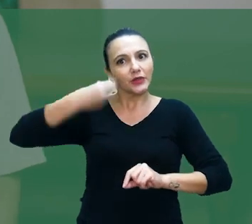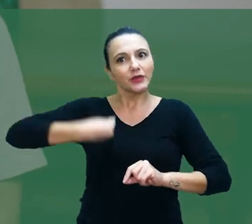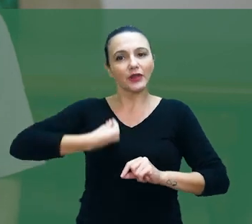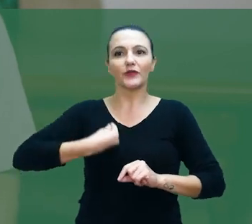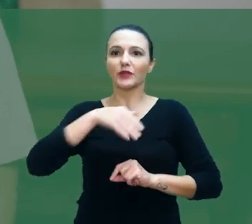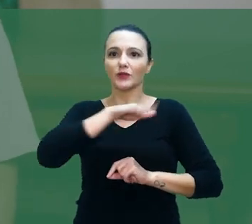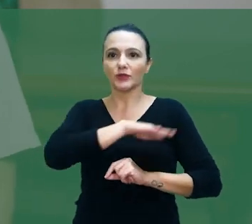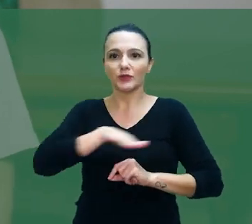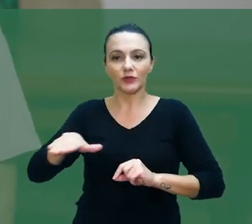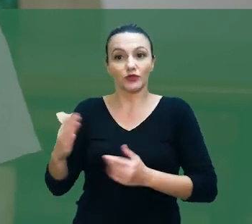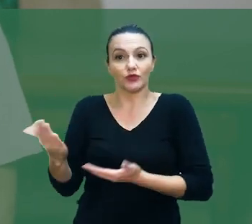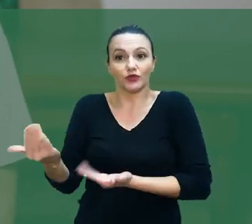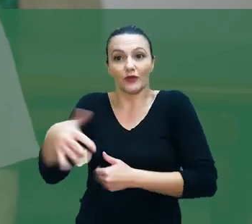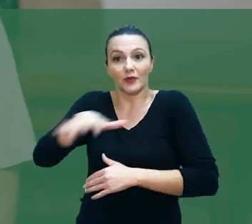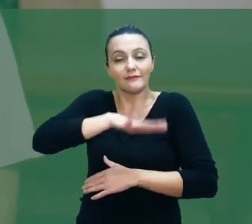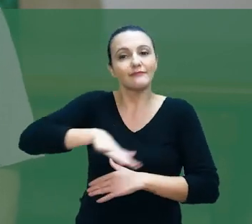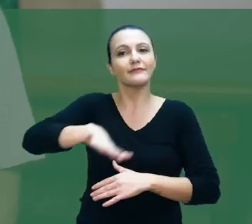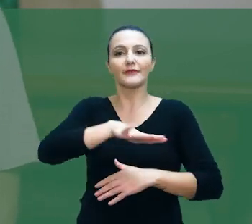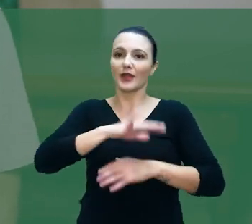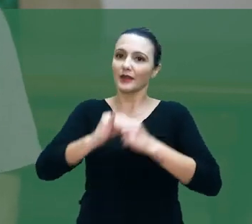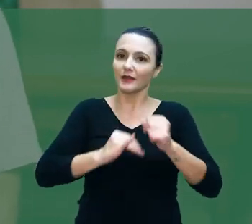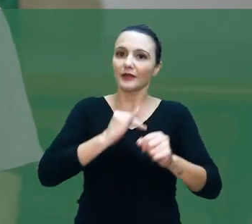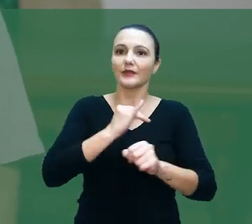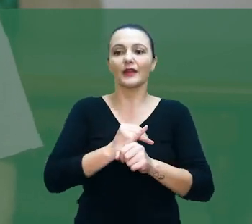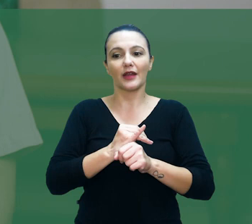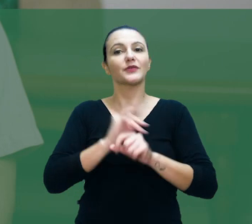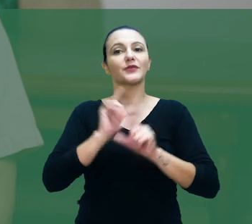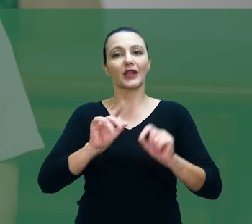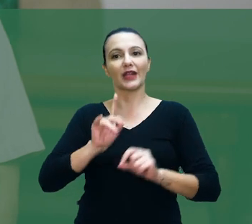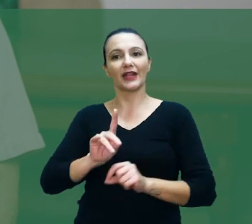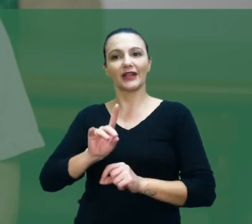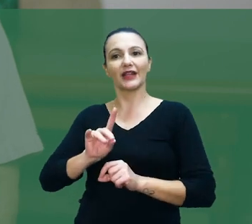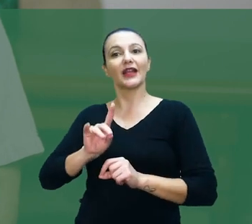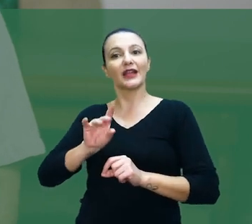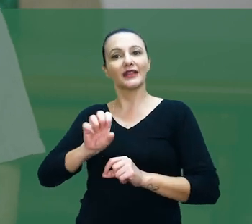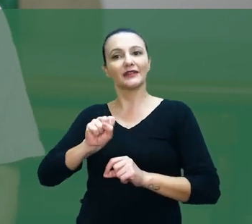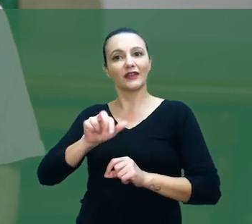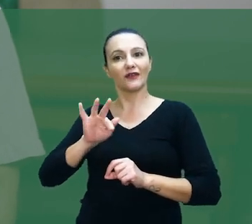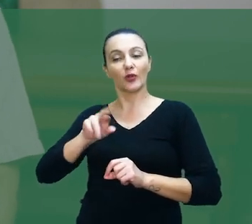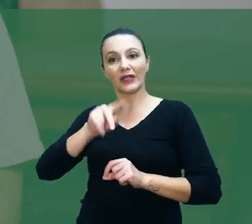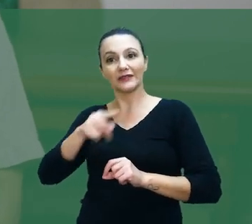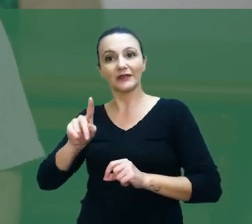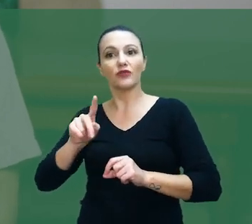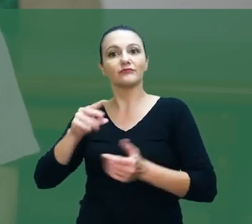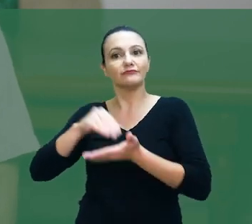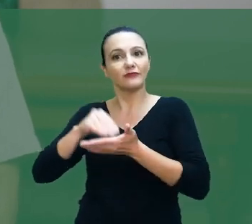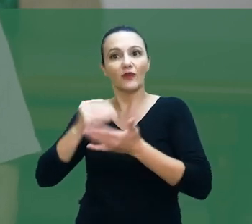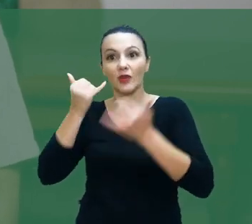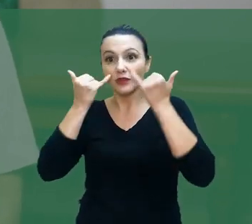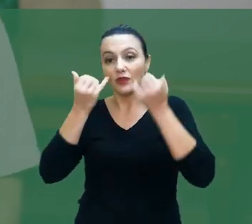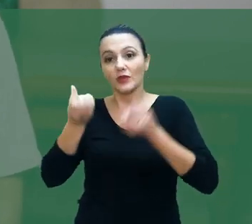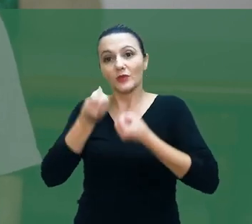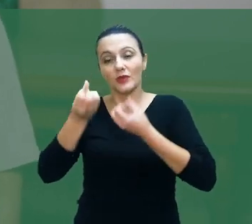que estão nesse meio da internet, em meio a essa desinformação. E é um tema que também é muito interessante para a gente falar de